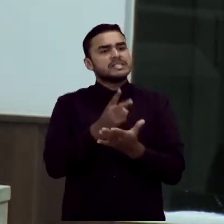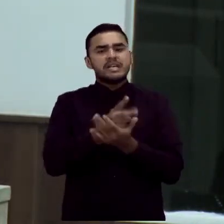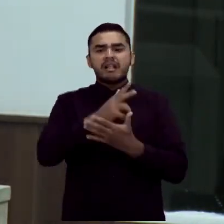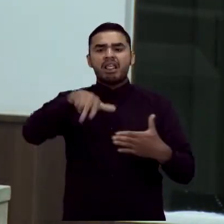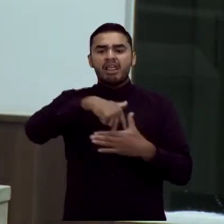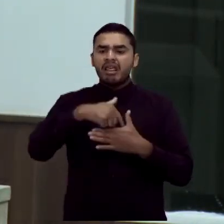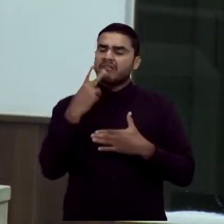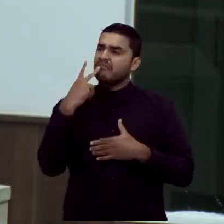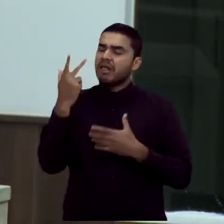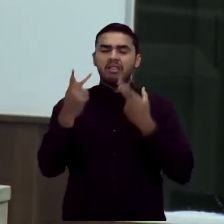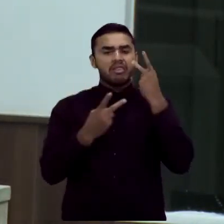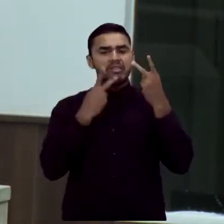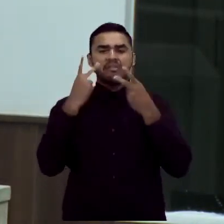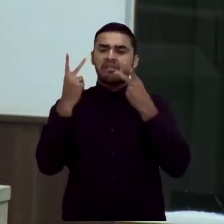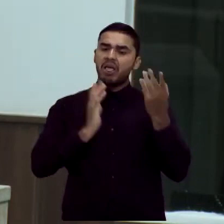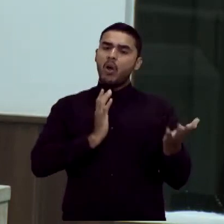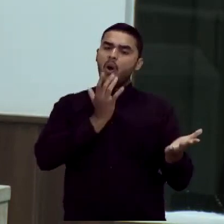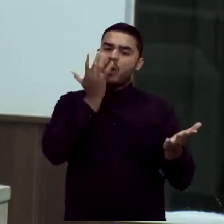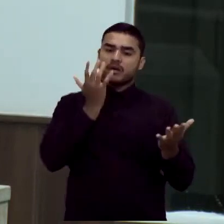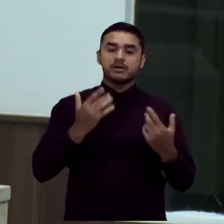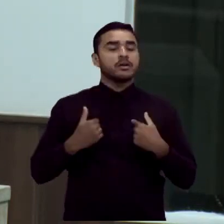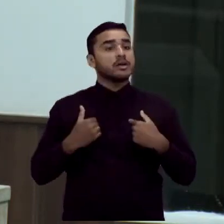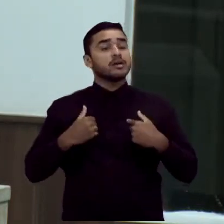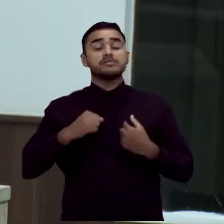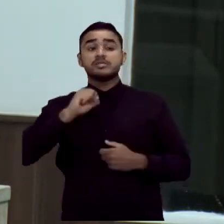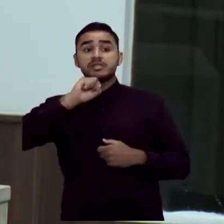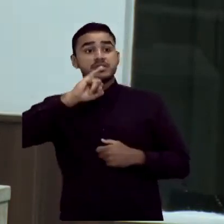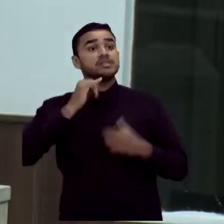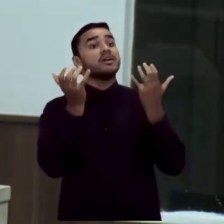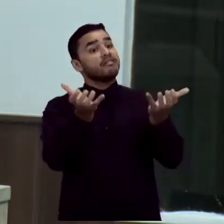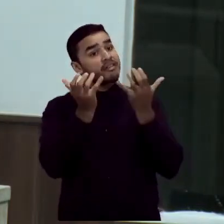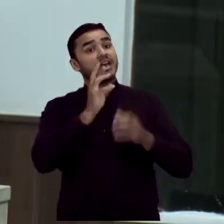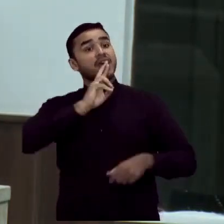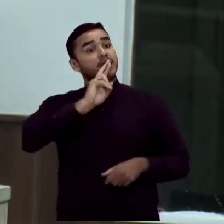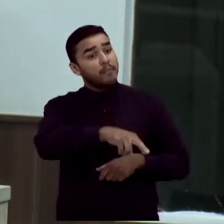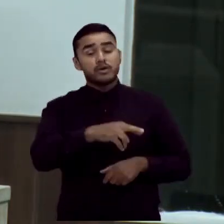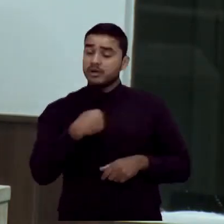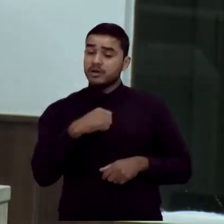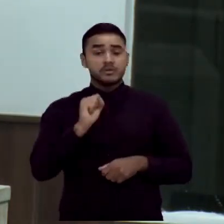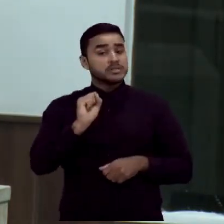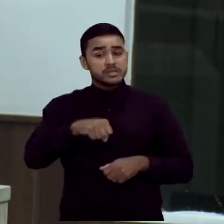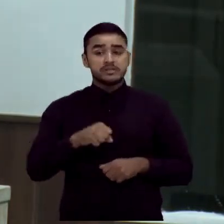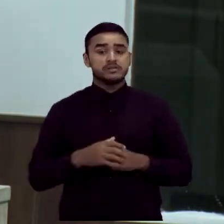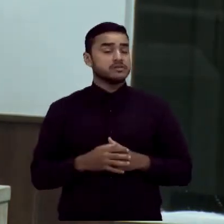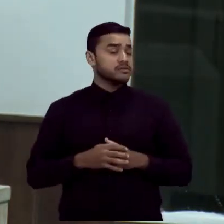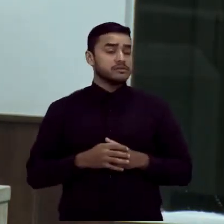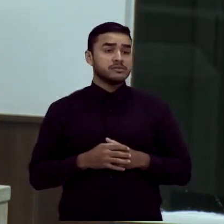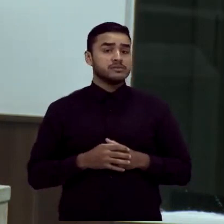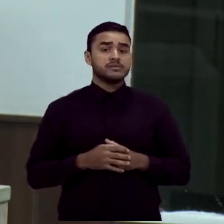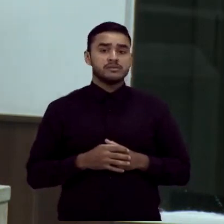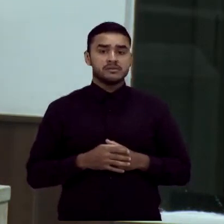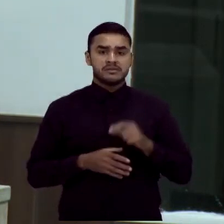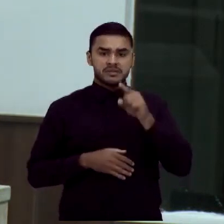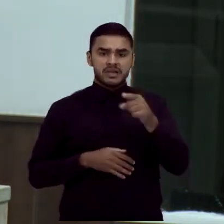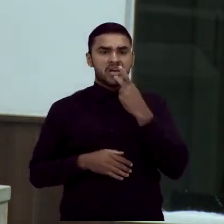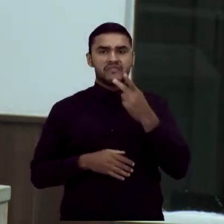na tribuna. E eu rebato todas as vezes que eu achar necessário. Vossa Excelência vinha à tribuna querer acabar com o